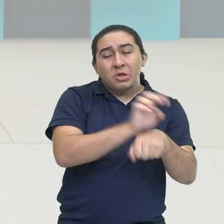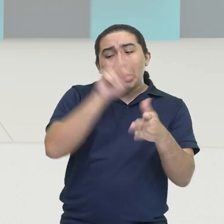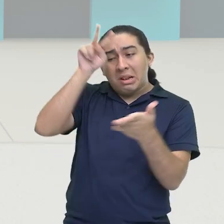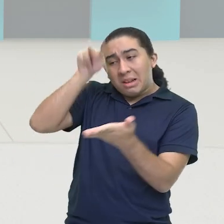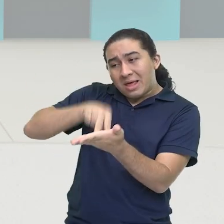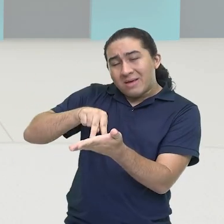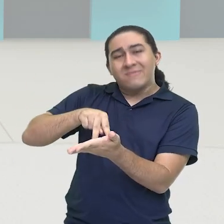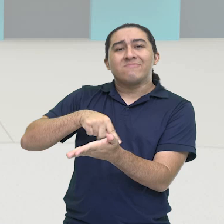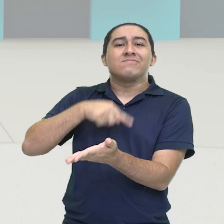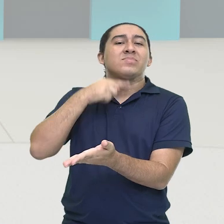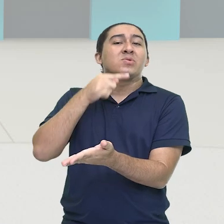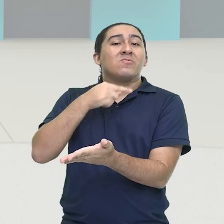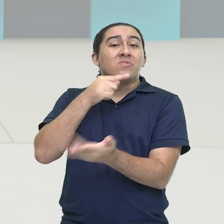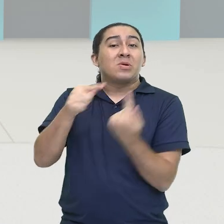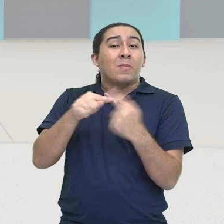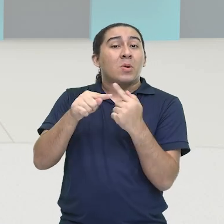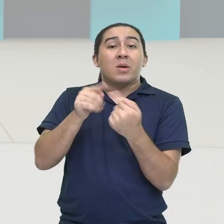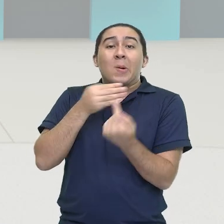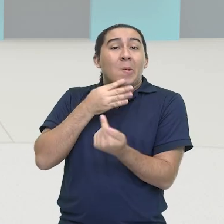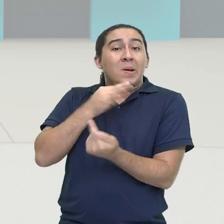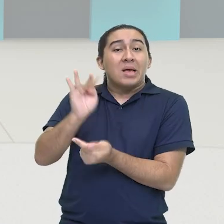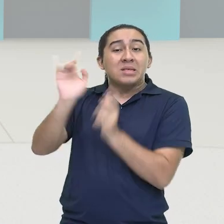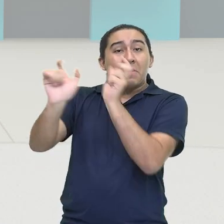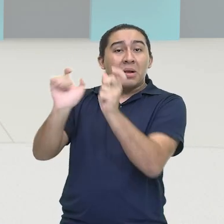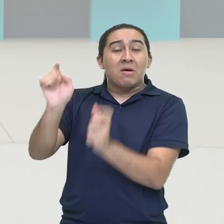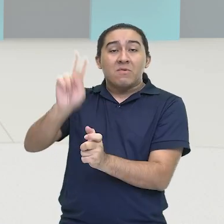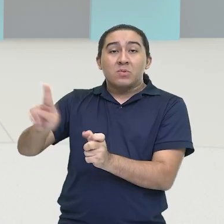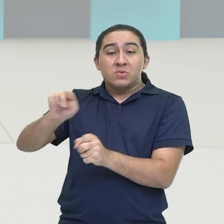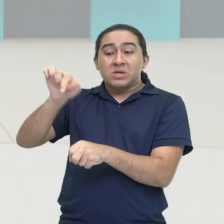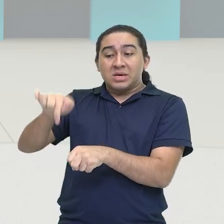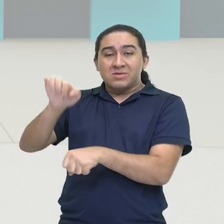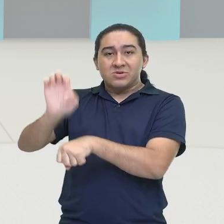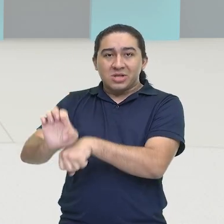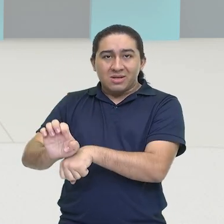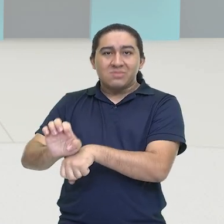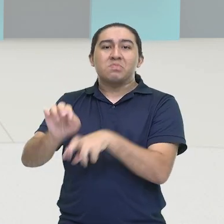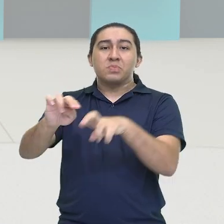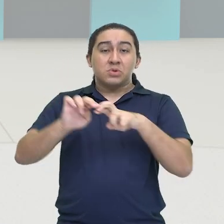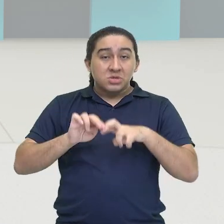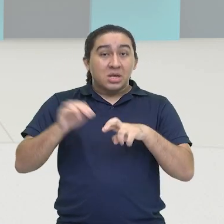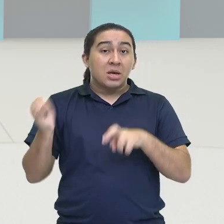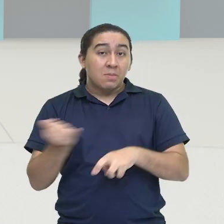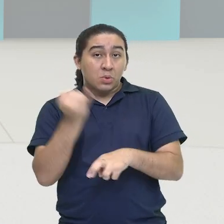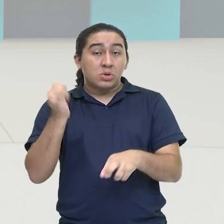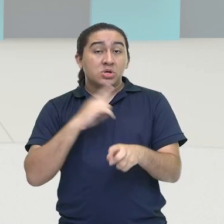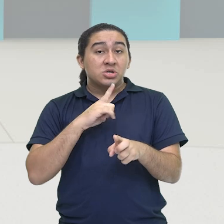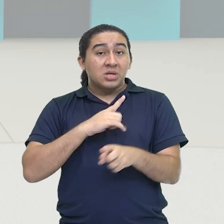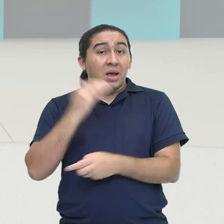compreender. Por isso que é essencial a linguagem, a variante padrão.